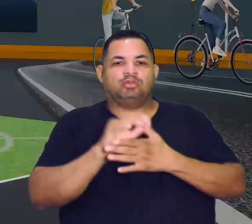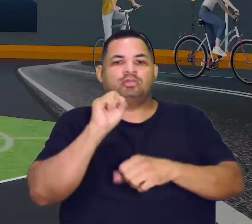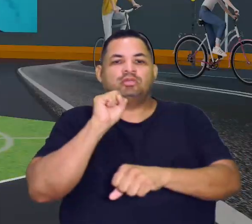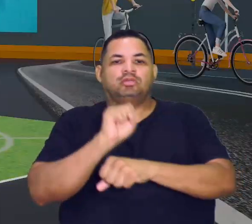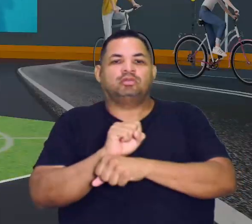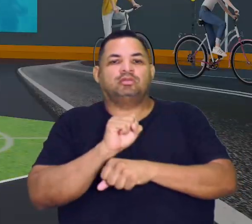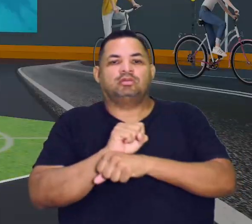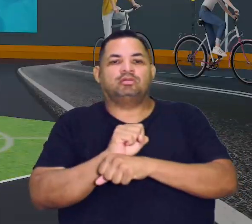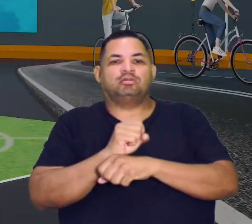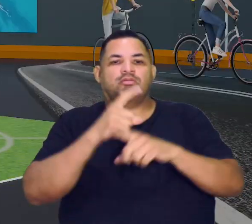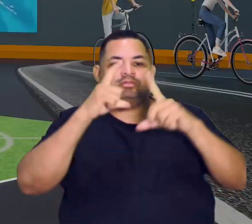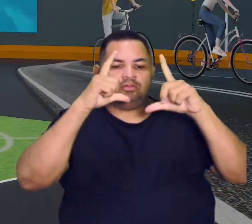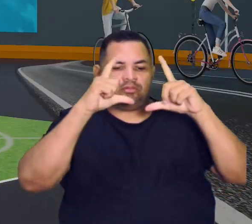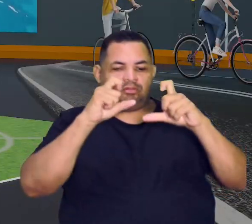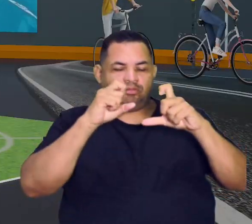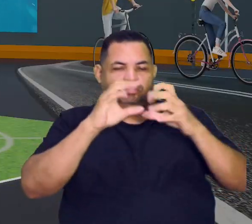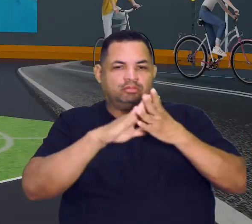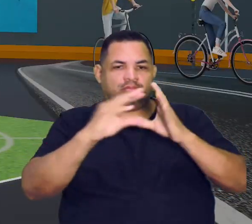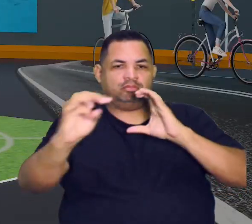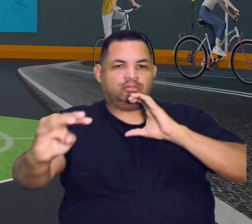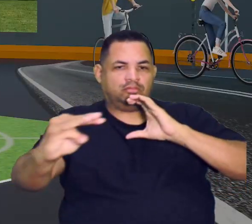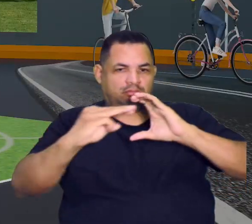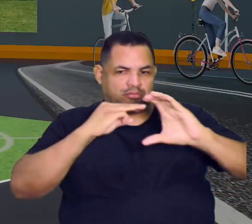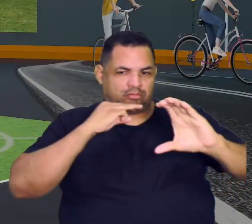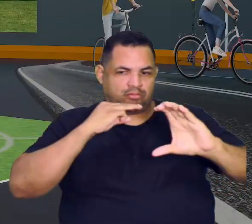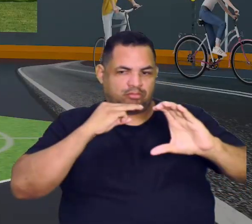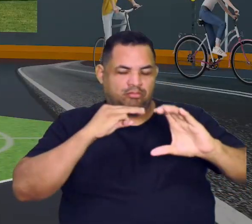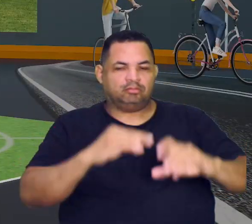aguardando o registro dela também e